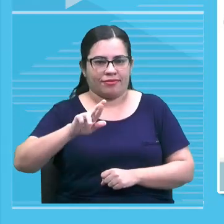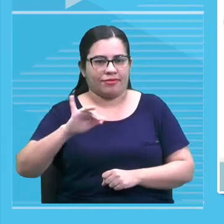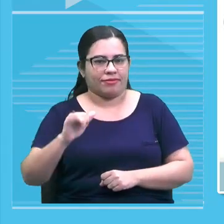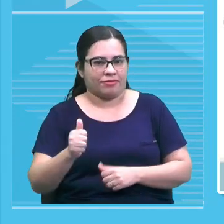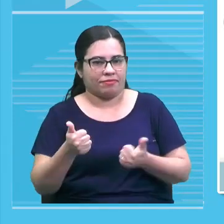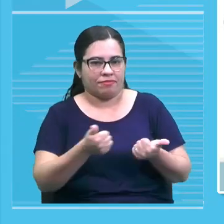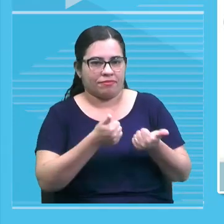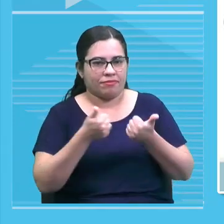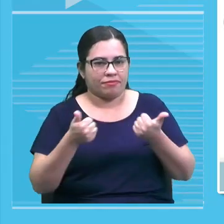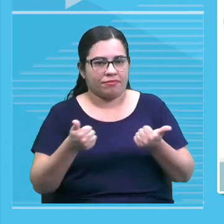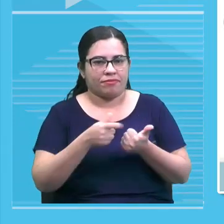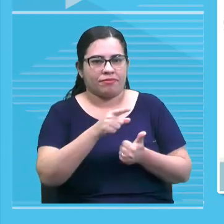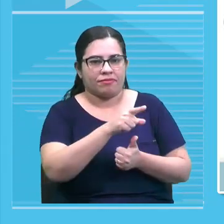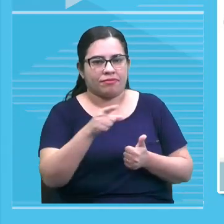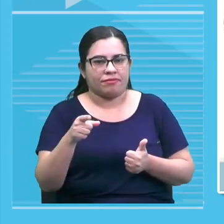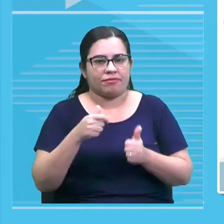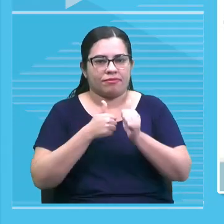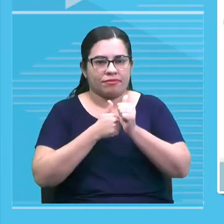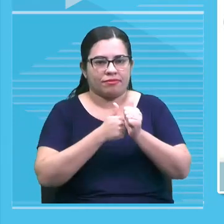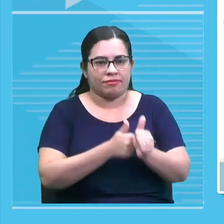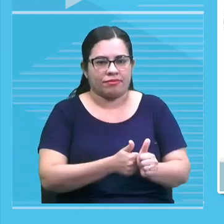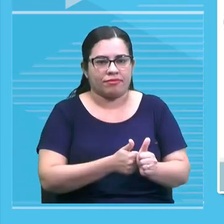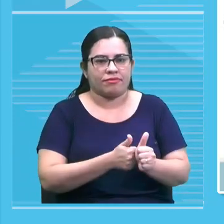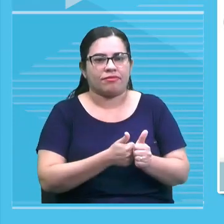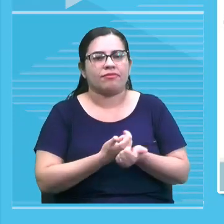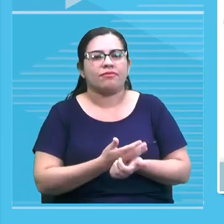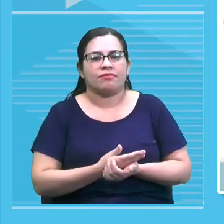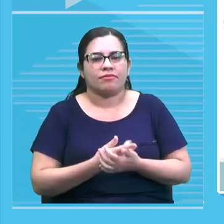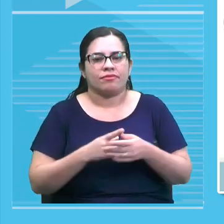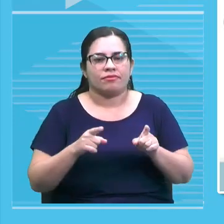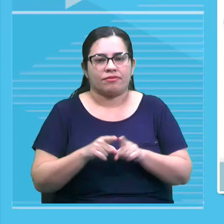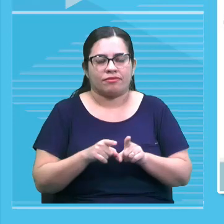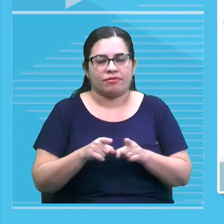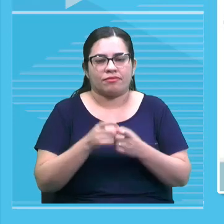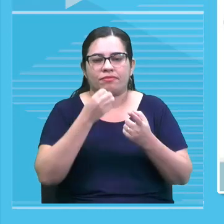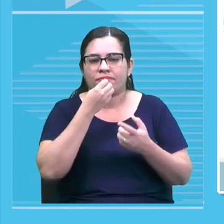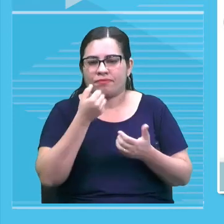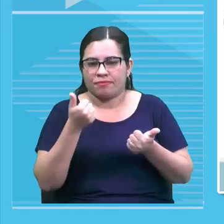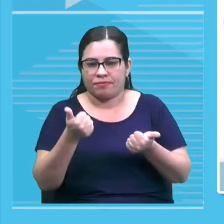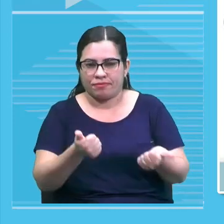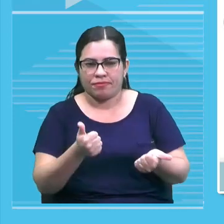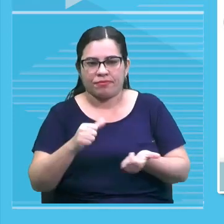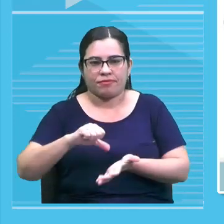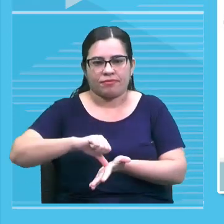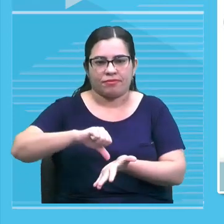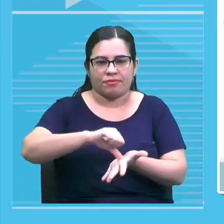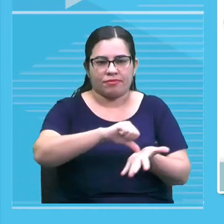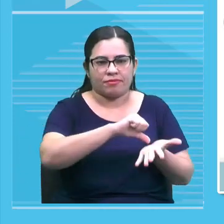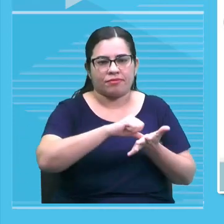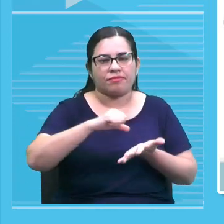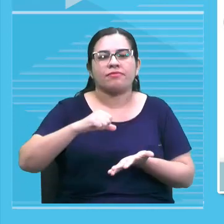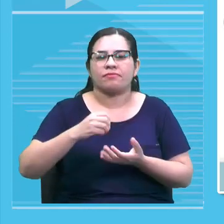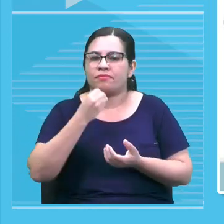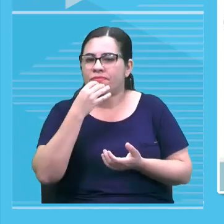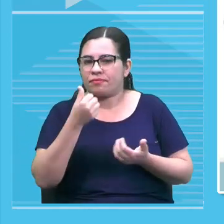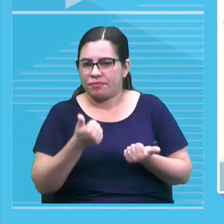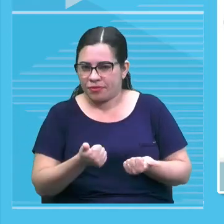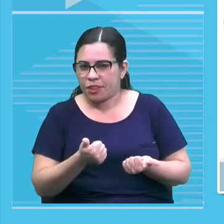galerinha que tá acompanhando a gente também por Curral Novo show de bola